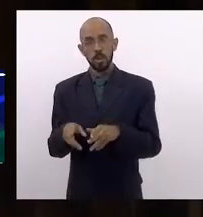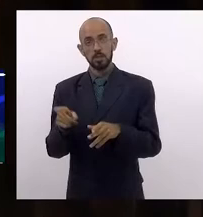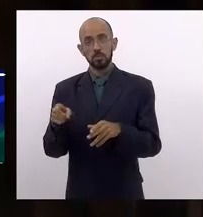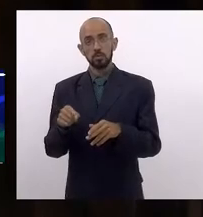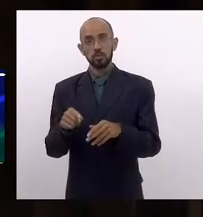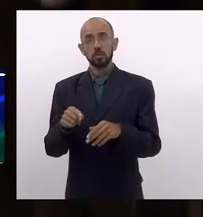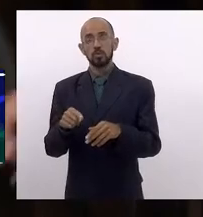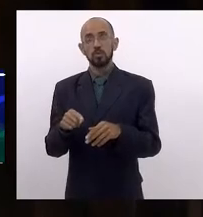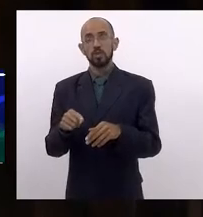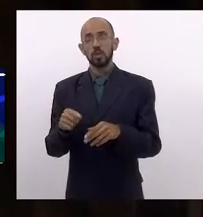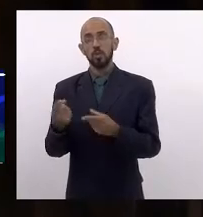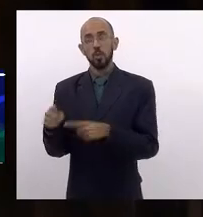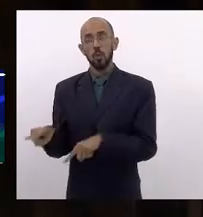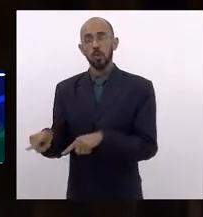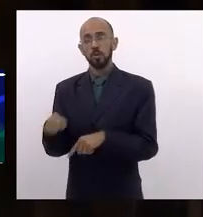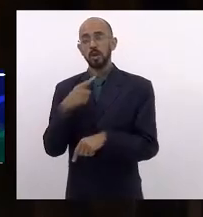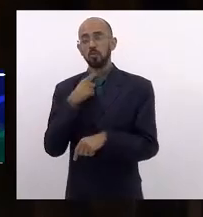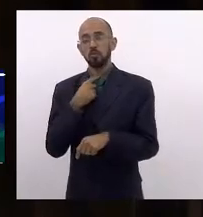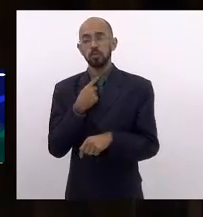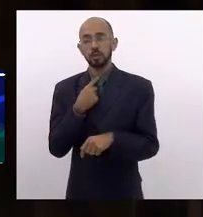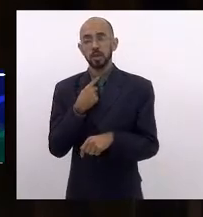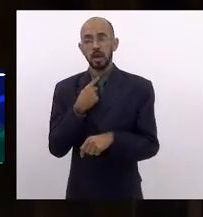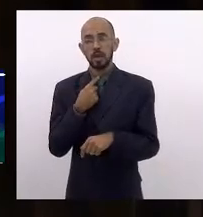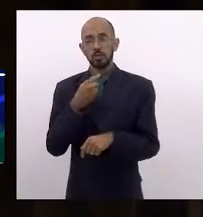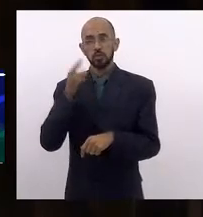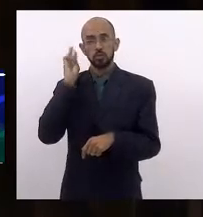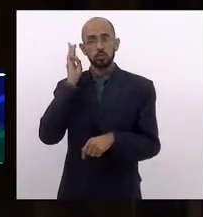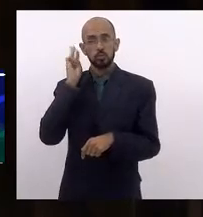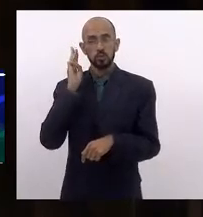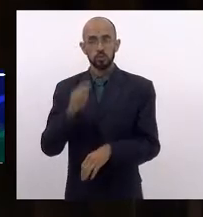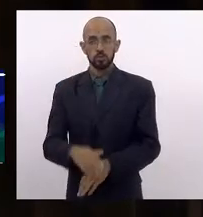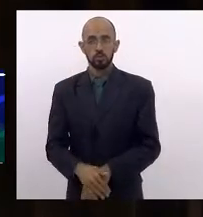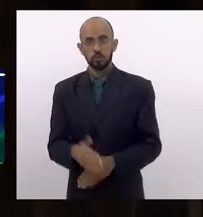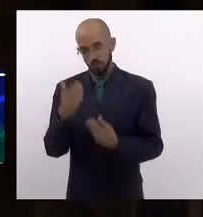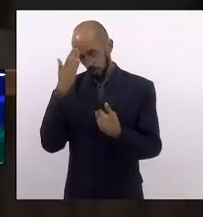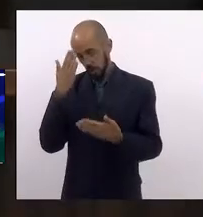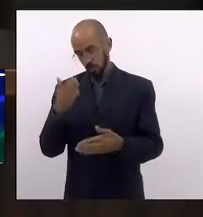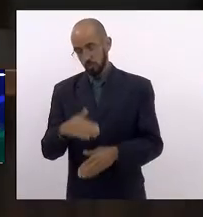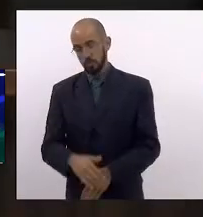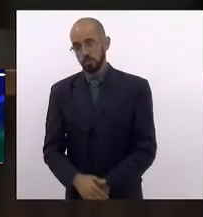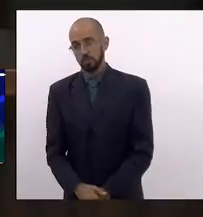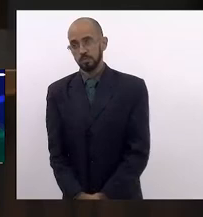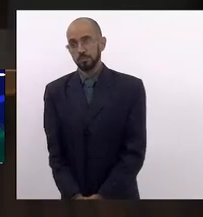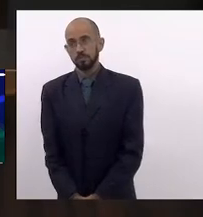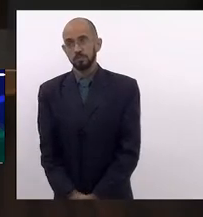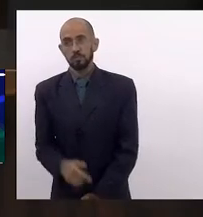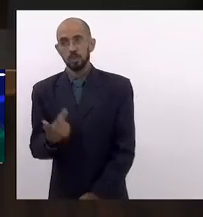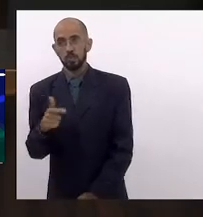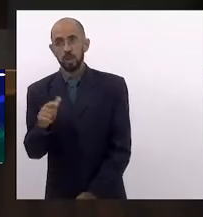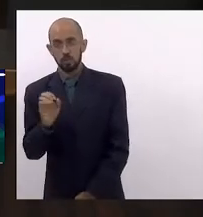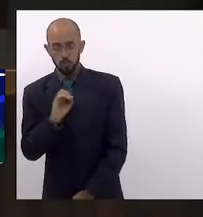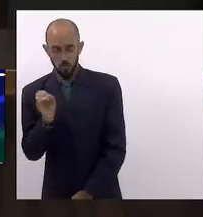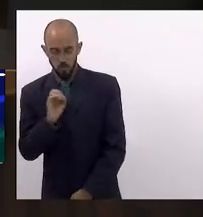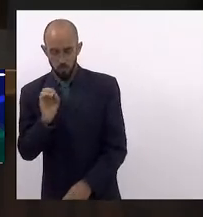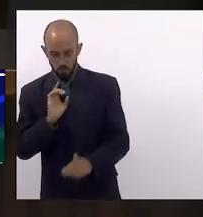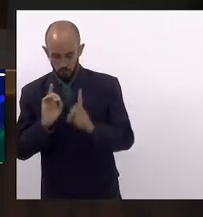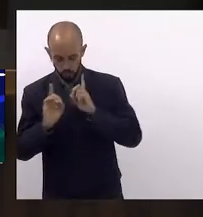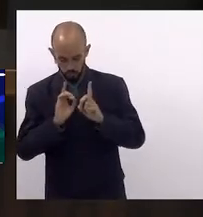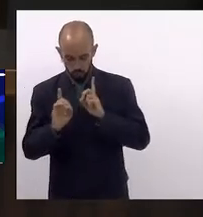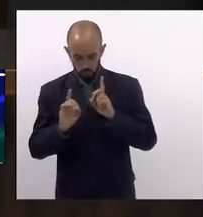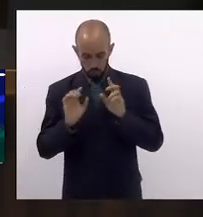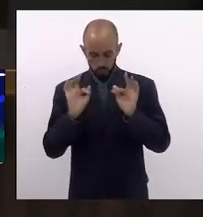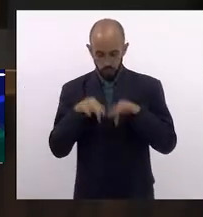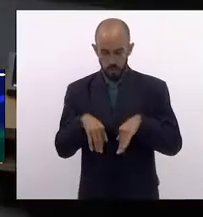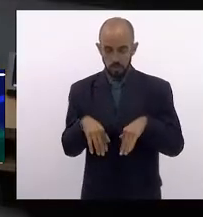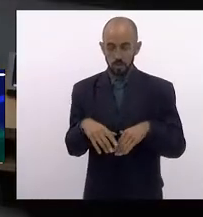contra a vontade do ex-governador vídeo muito obrigado e não havendo mais Quem Queira discutir se a da